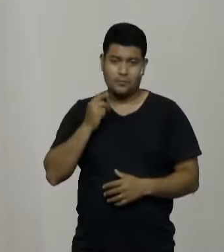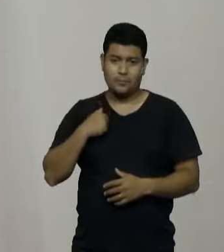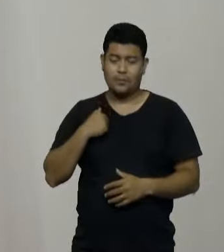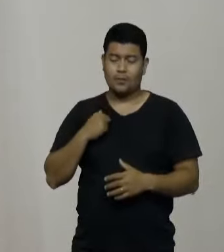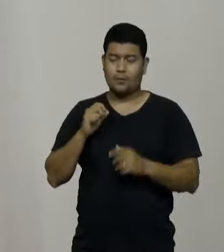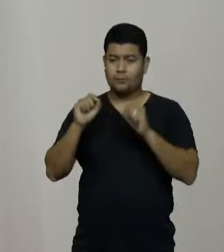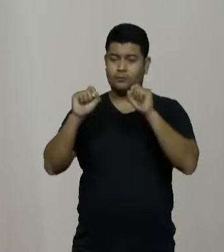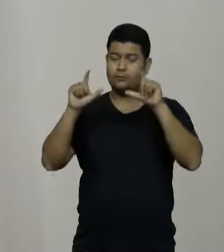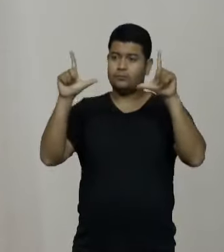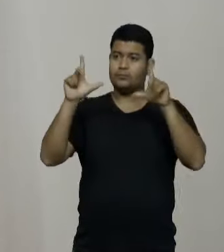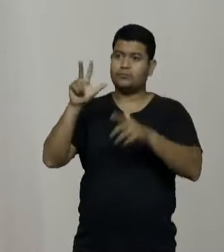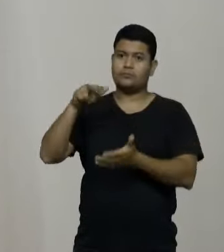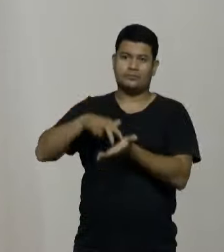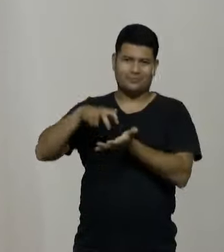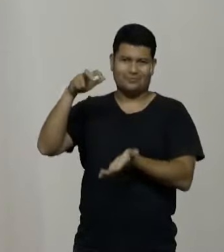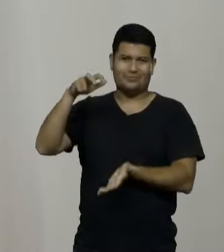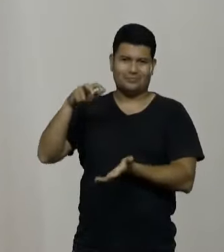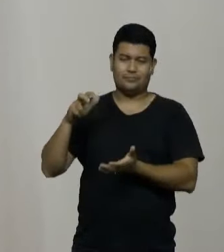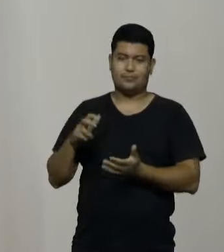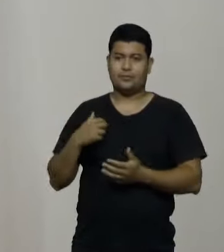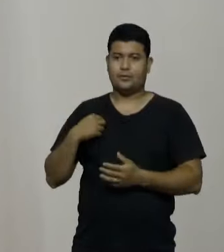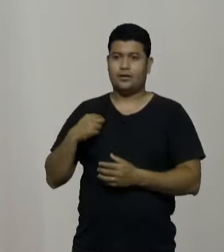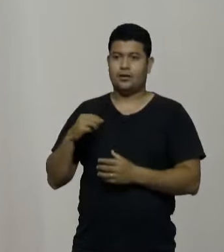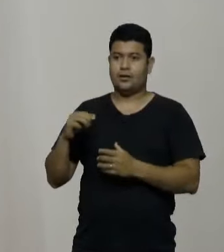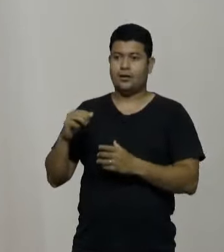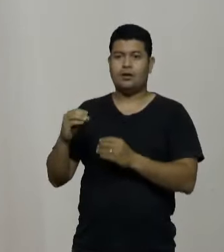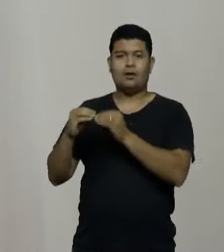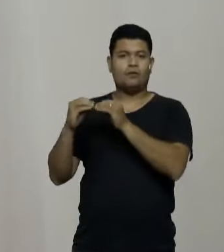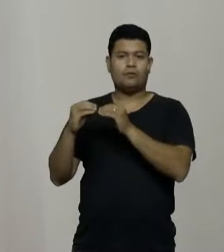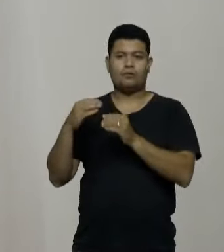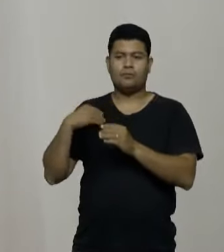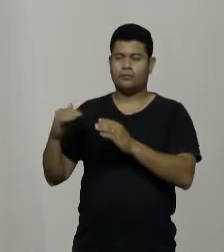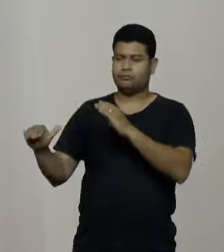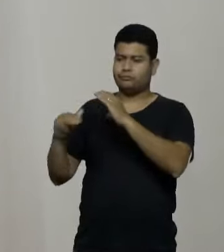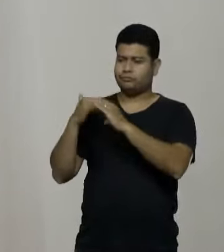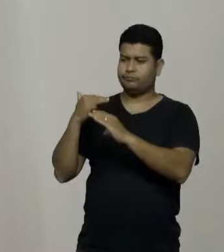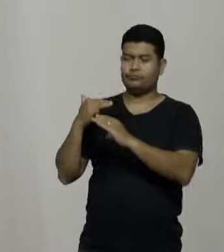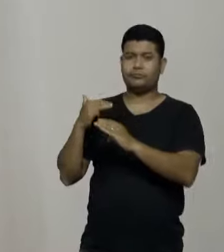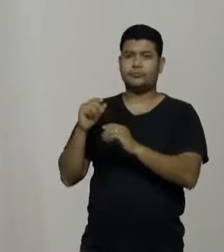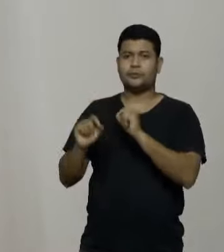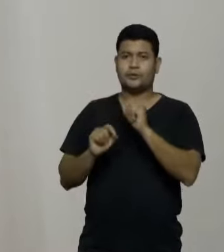de manhã e recebi de um vizinho meu